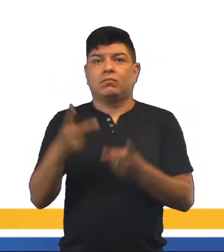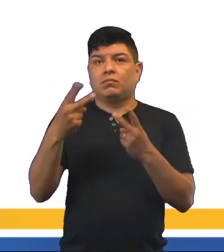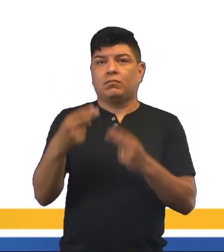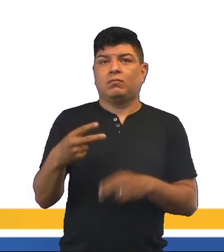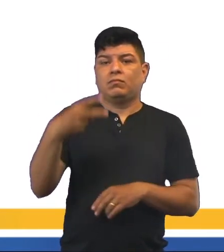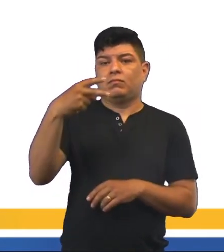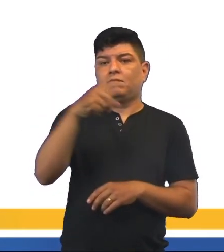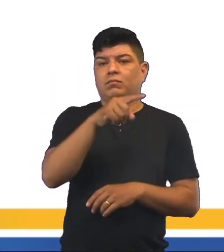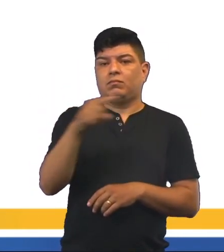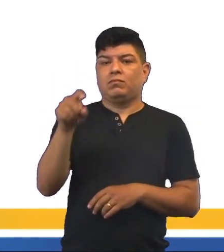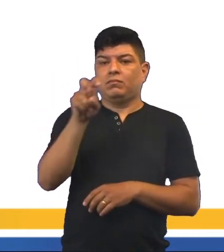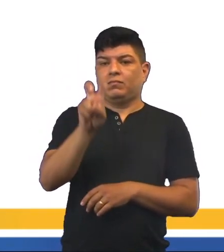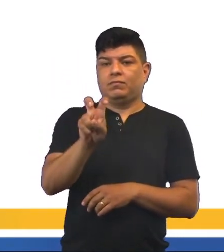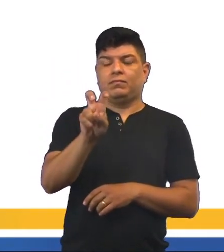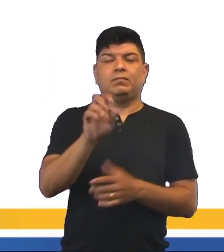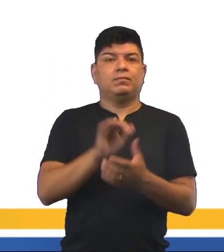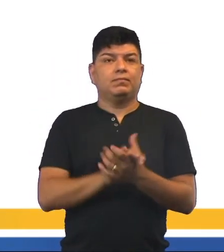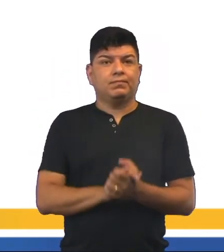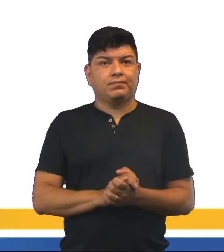5. Olha aí.